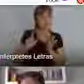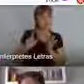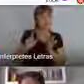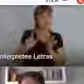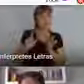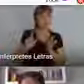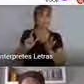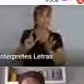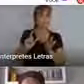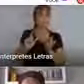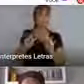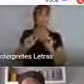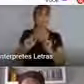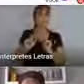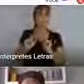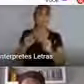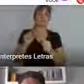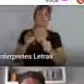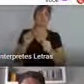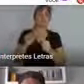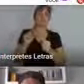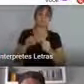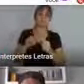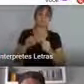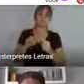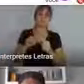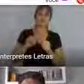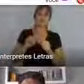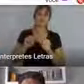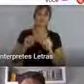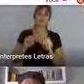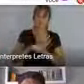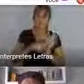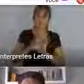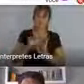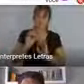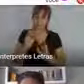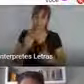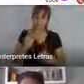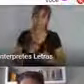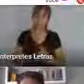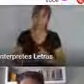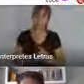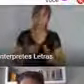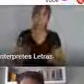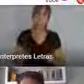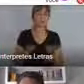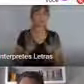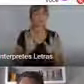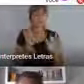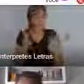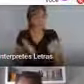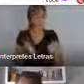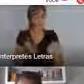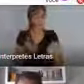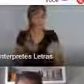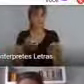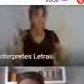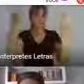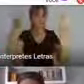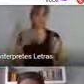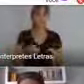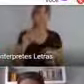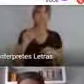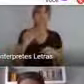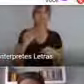gente poder resgatar de lá para repassar para ele, certo? É, pois bem, hoje nós iremos tratar da questão